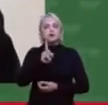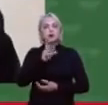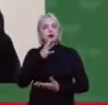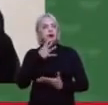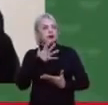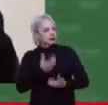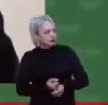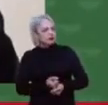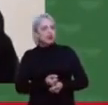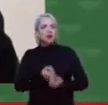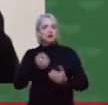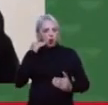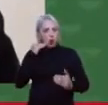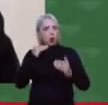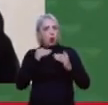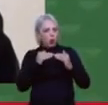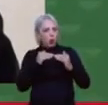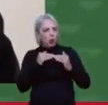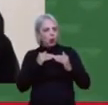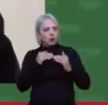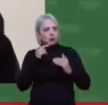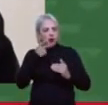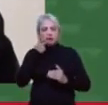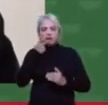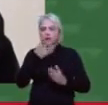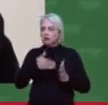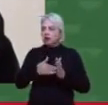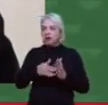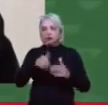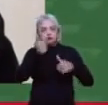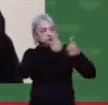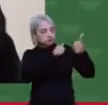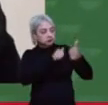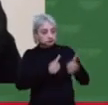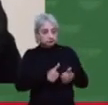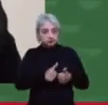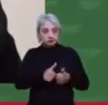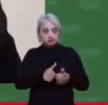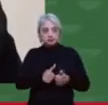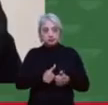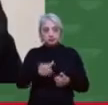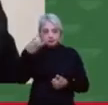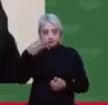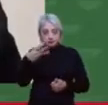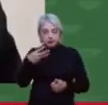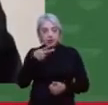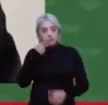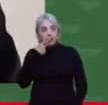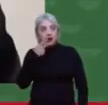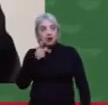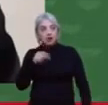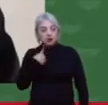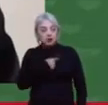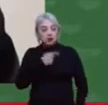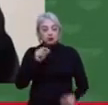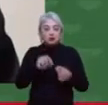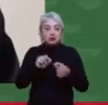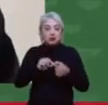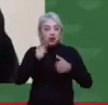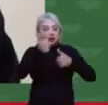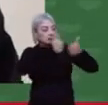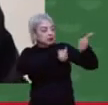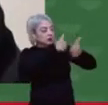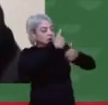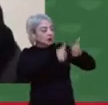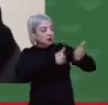com tudo aquilo que já foi mencionado e analisado por vocês e dizer que nós devemos fazer